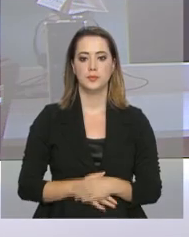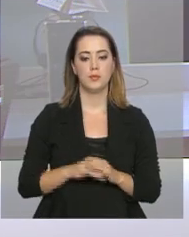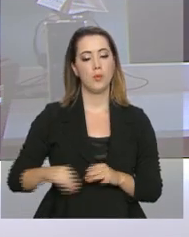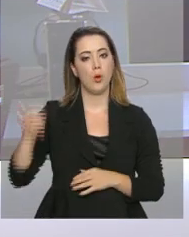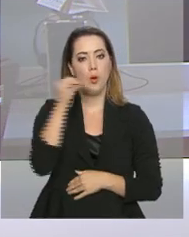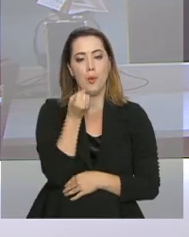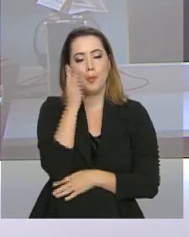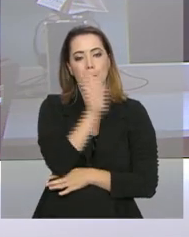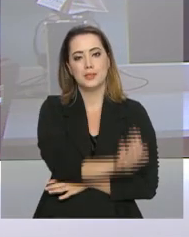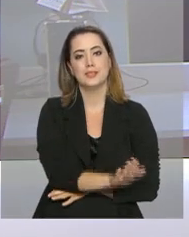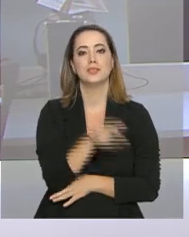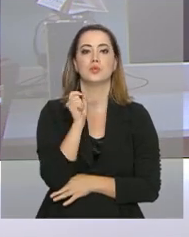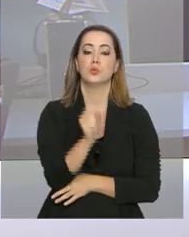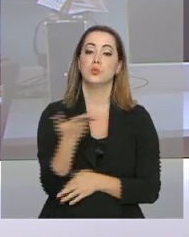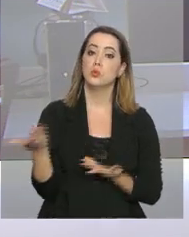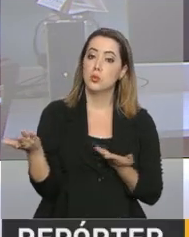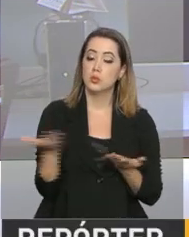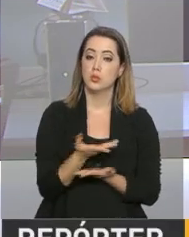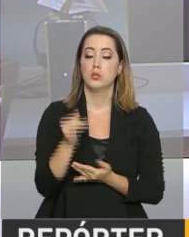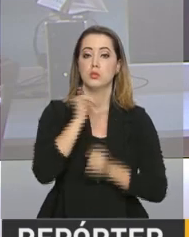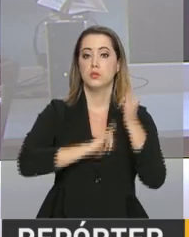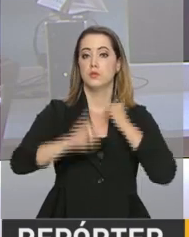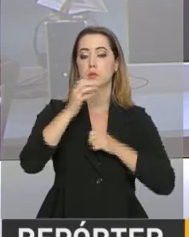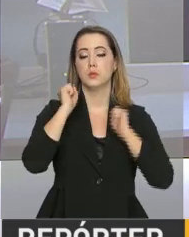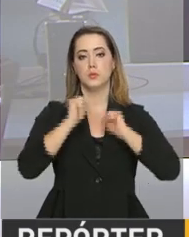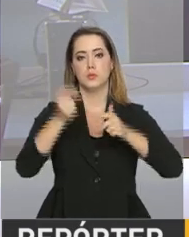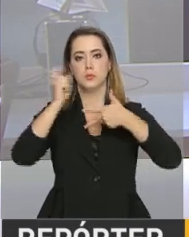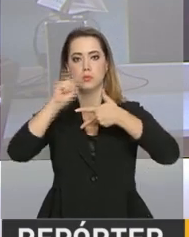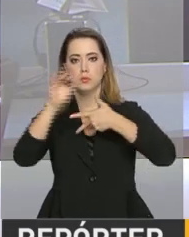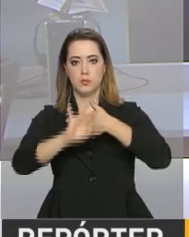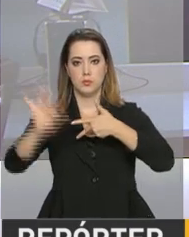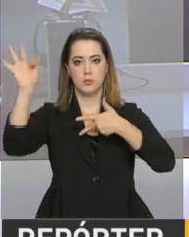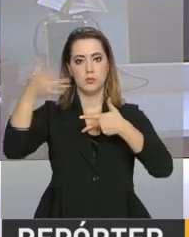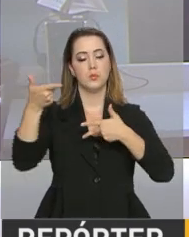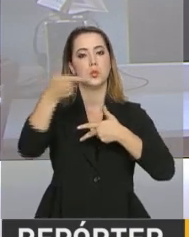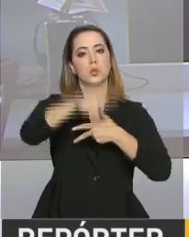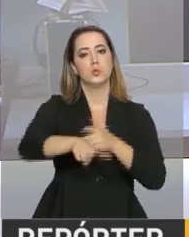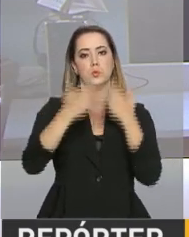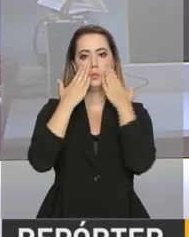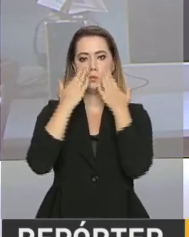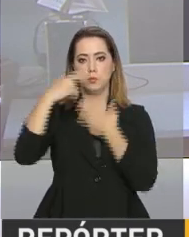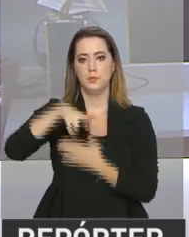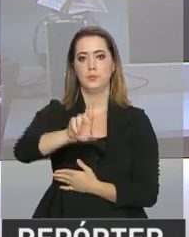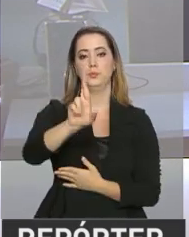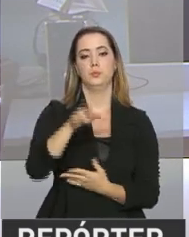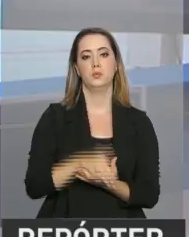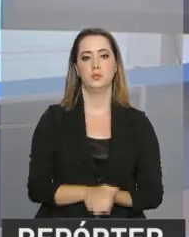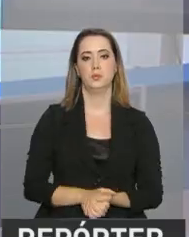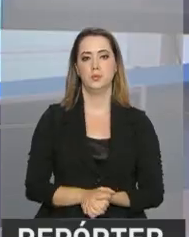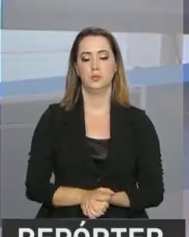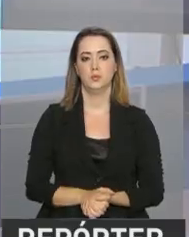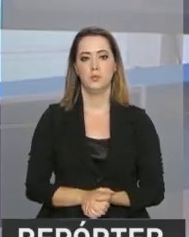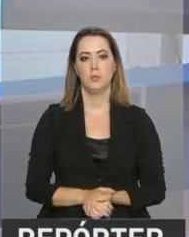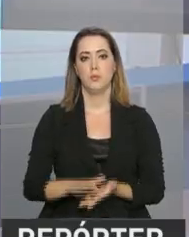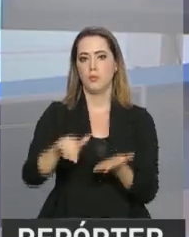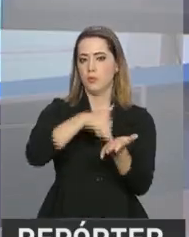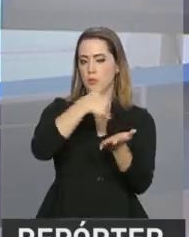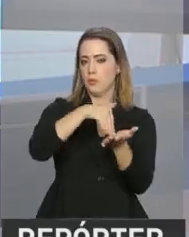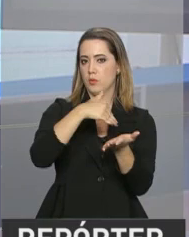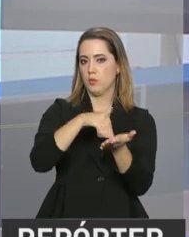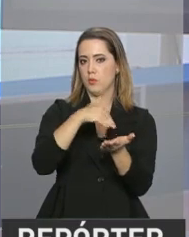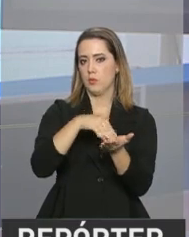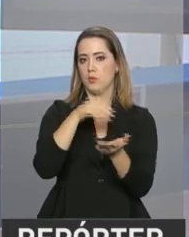Olá boa tarde estamos de volta com as notícias do Poder Executivo Federal em mais uma edição do repórter NBR o secretário de